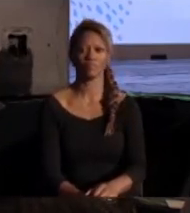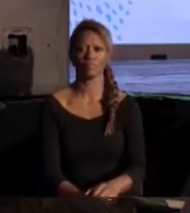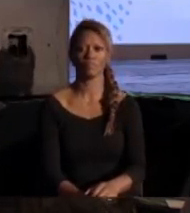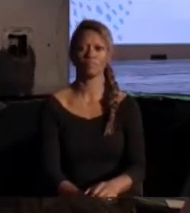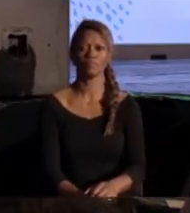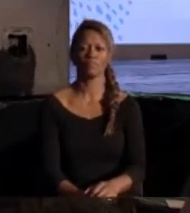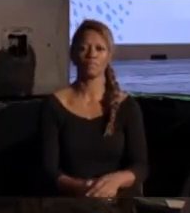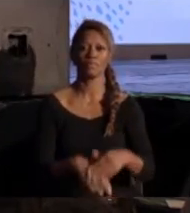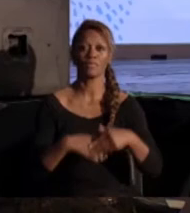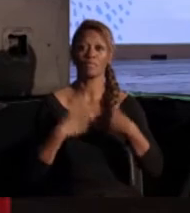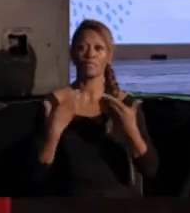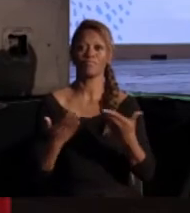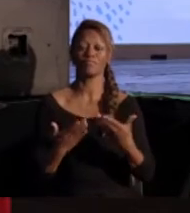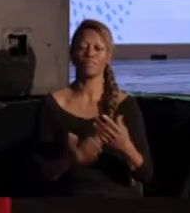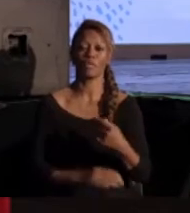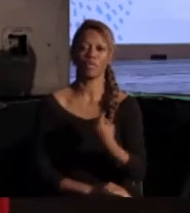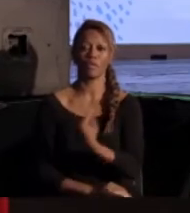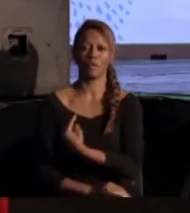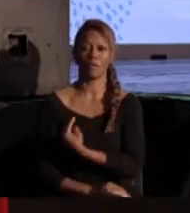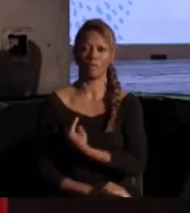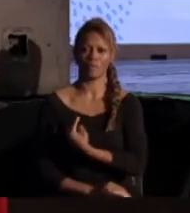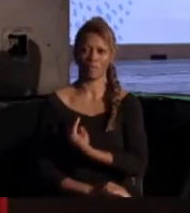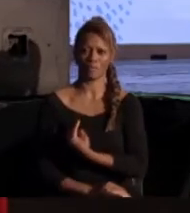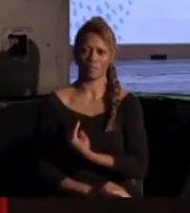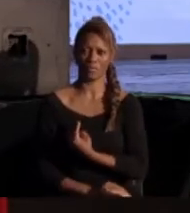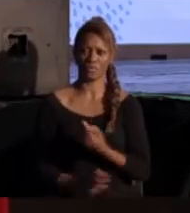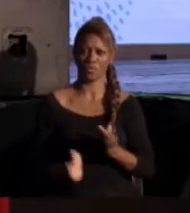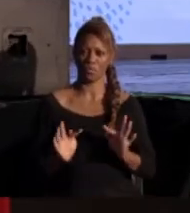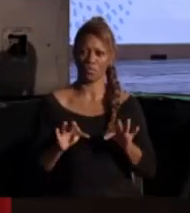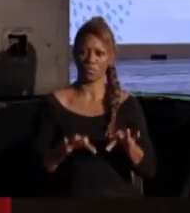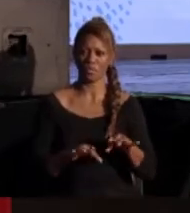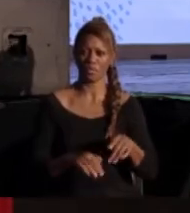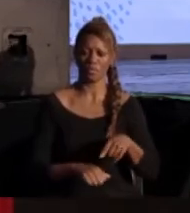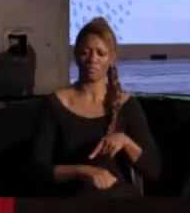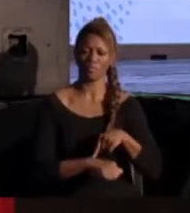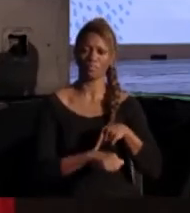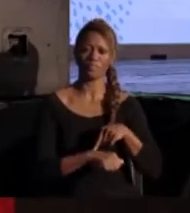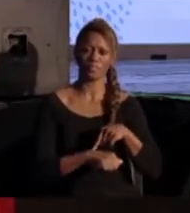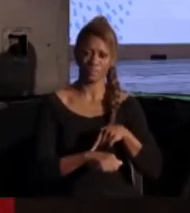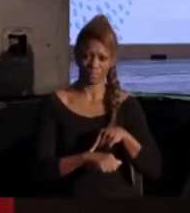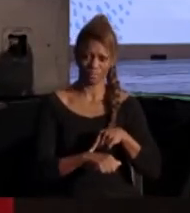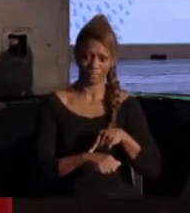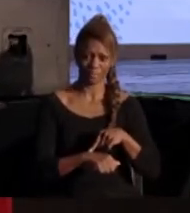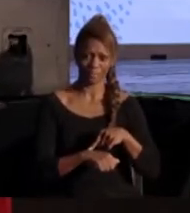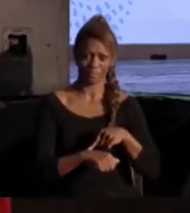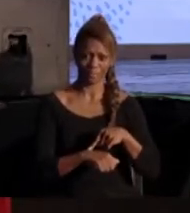Então, assim, a gente vai partindo para os nossos finalmente.